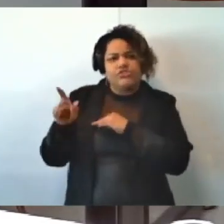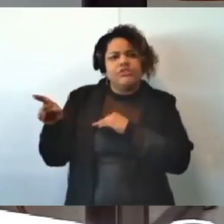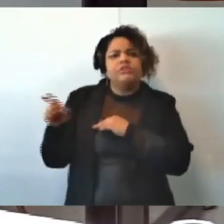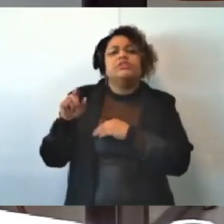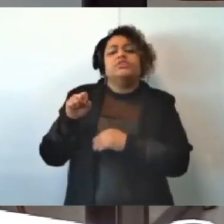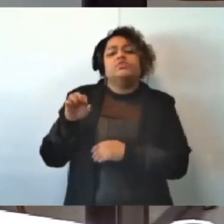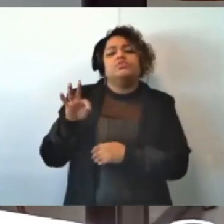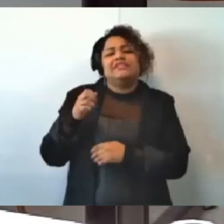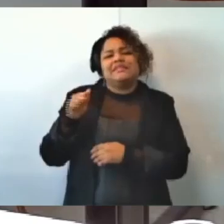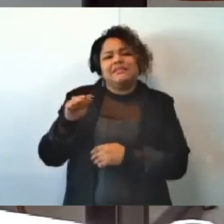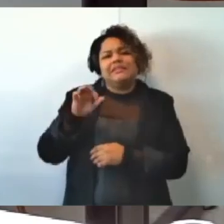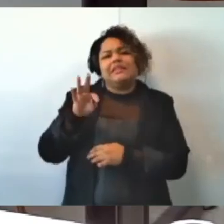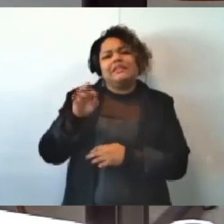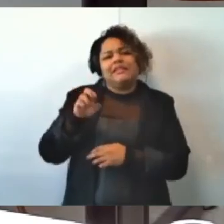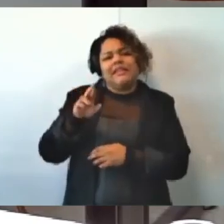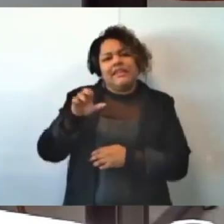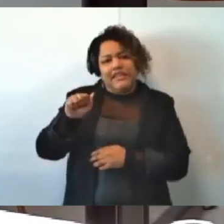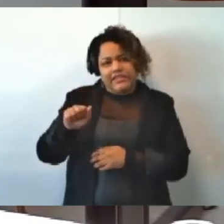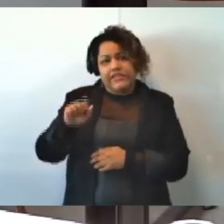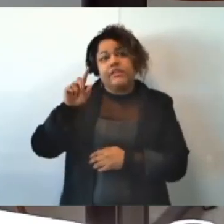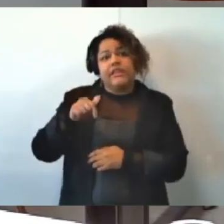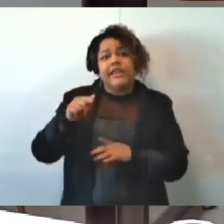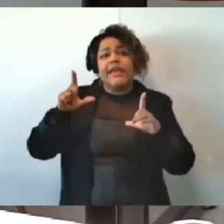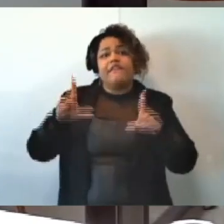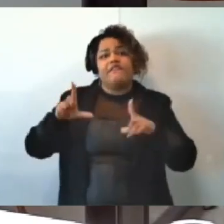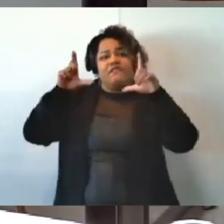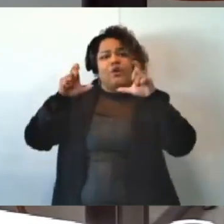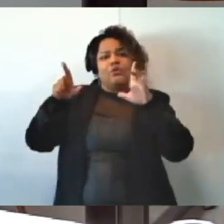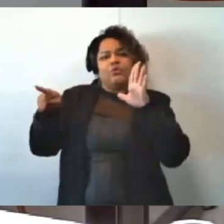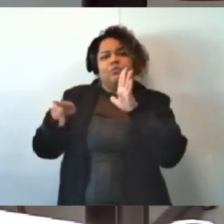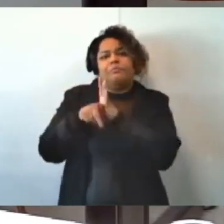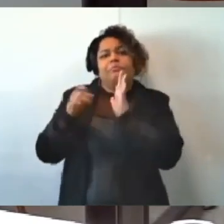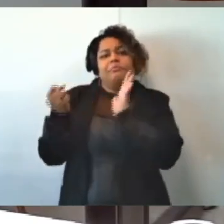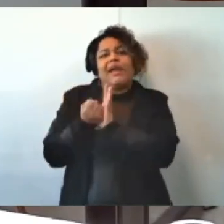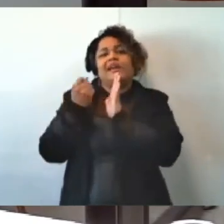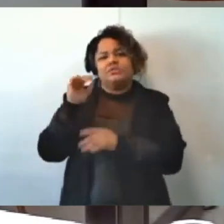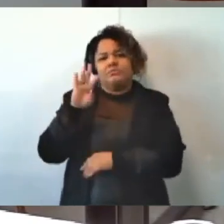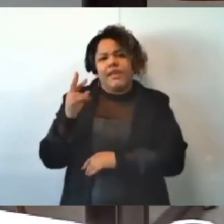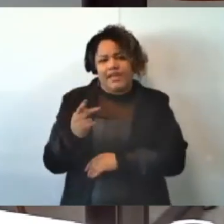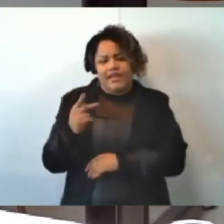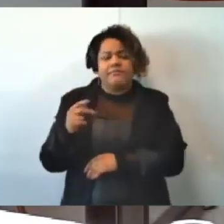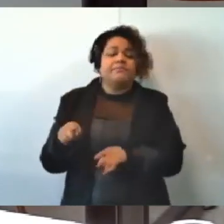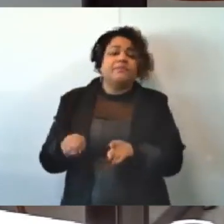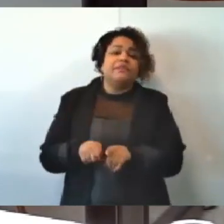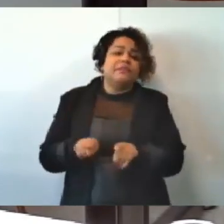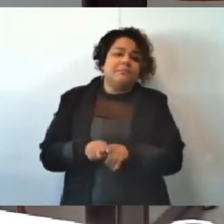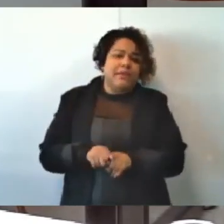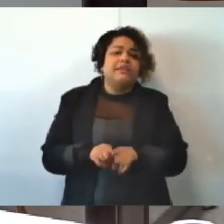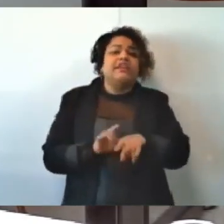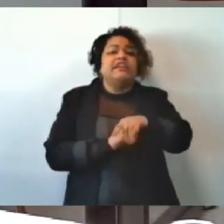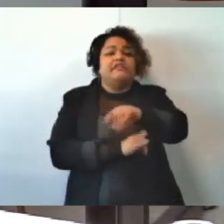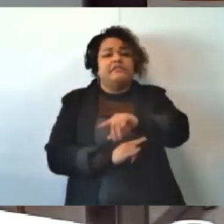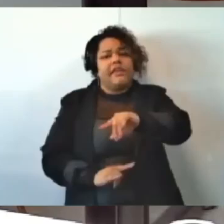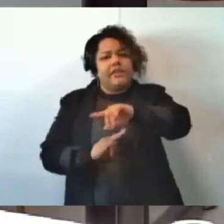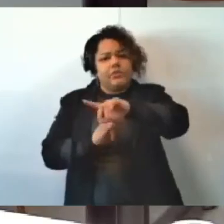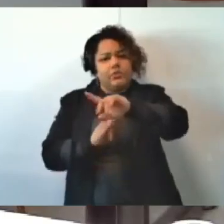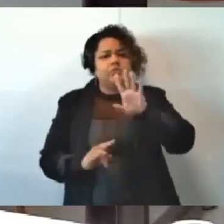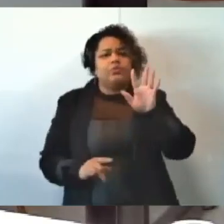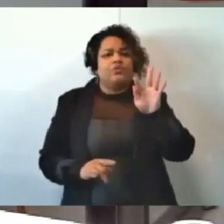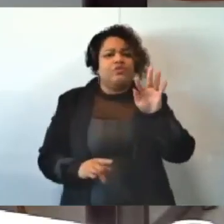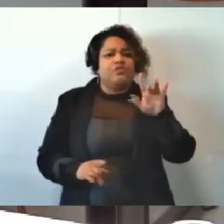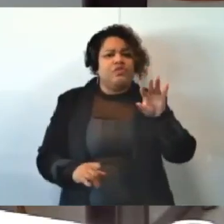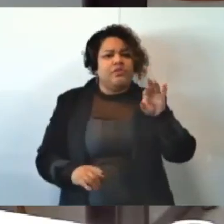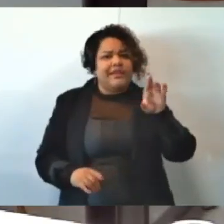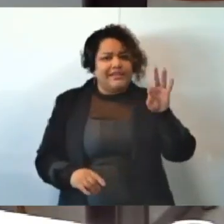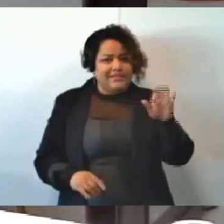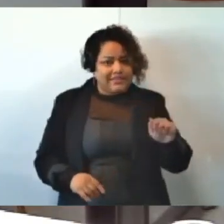que são prédios tombados, e no viaduto da Floresta, que também é outra área extremamente importante para a região, e que não está